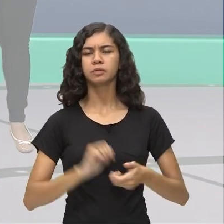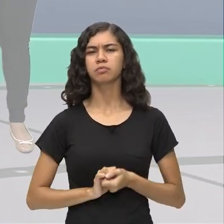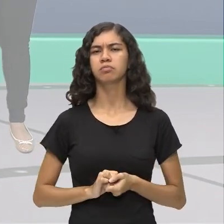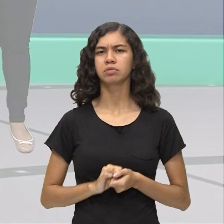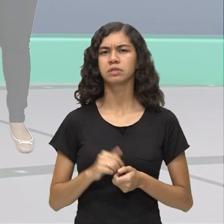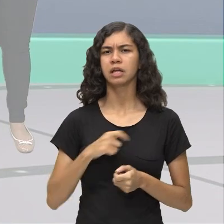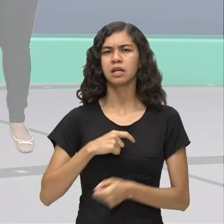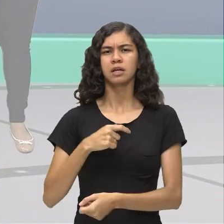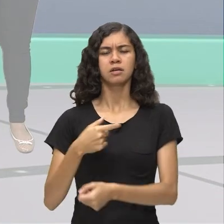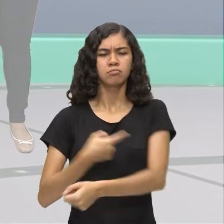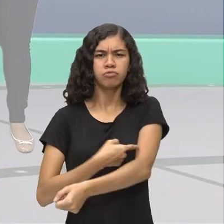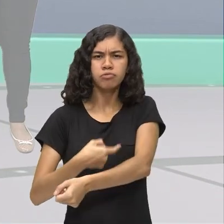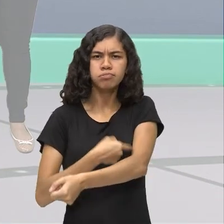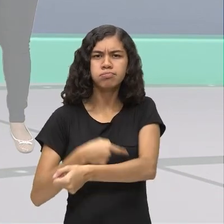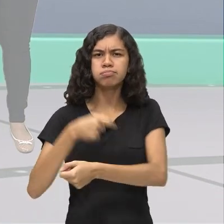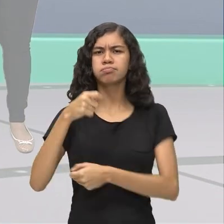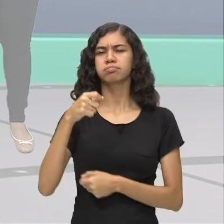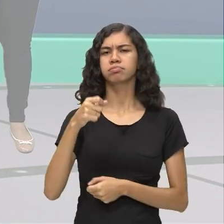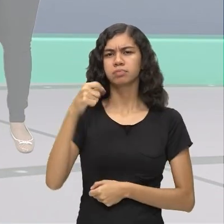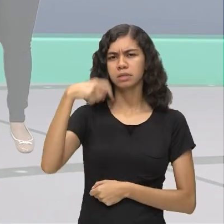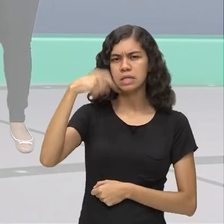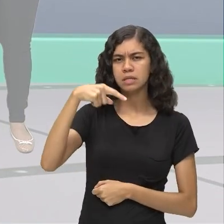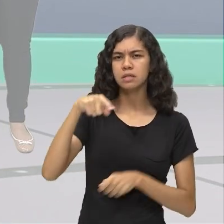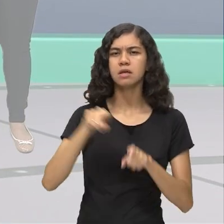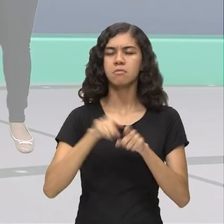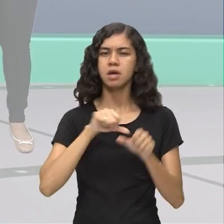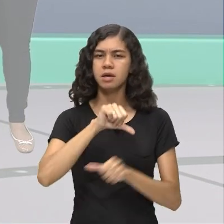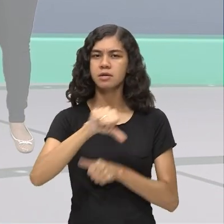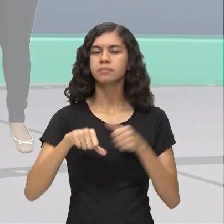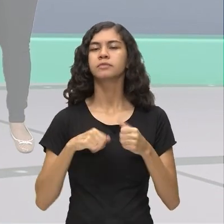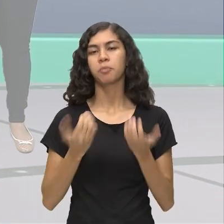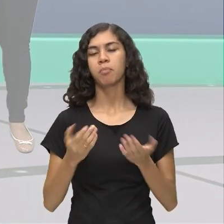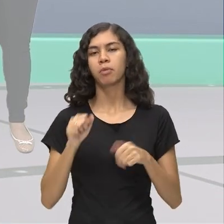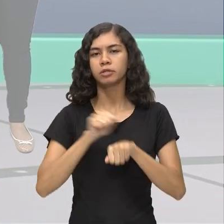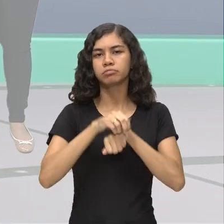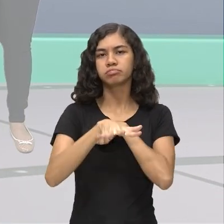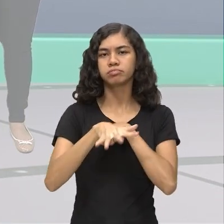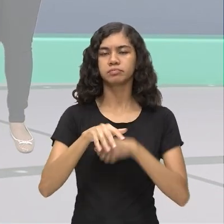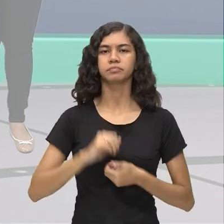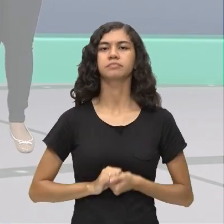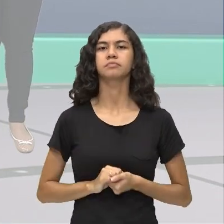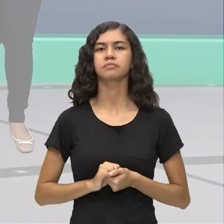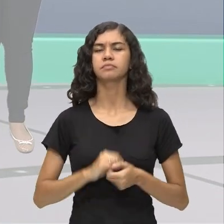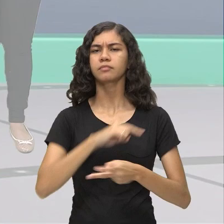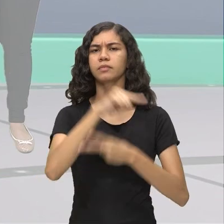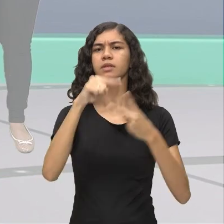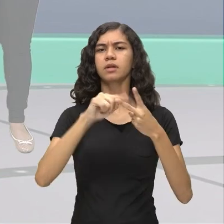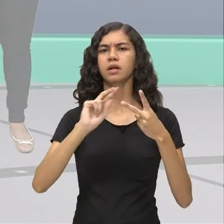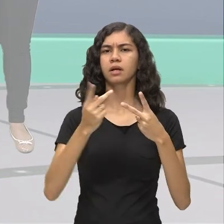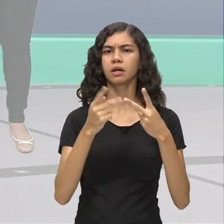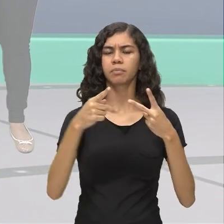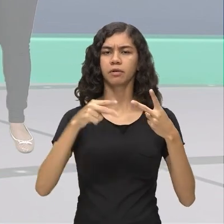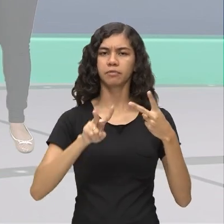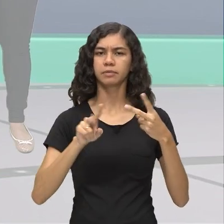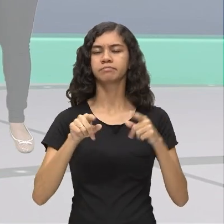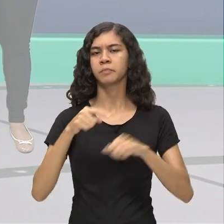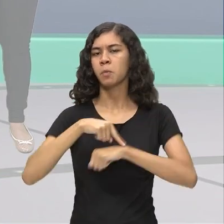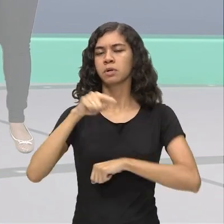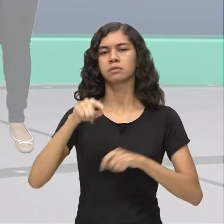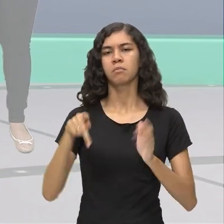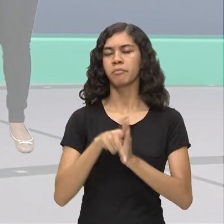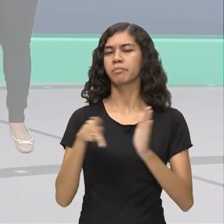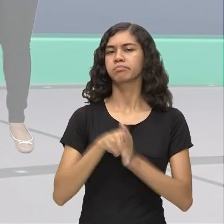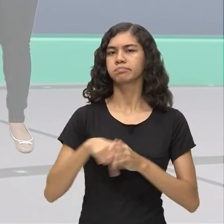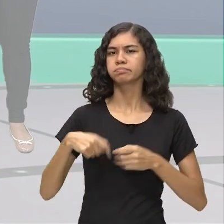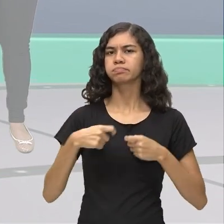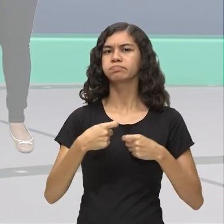de sangue, tá? Então, essas são as formas de transmissão do HIV. O HPV vai ser por via sexual, né? A